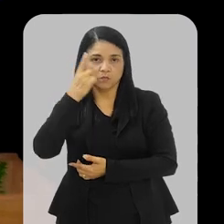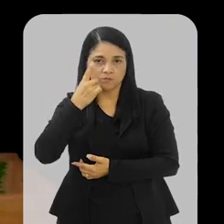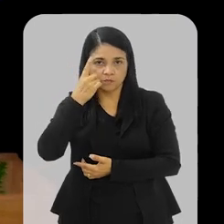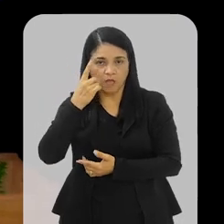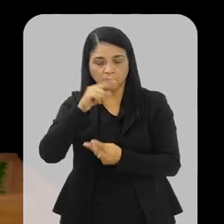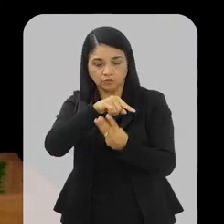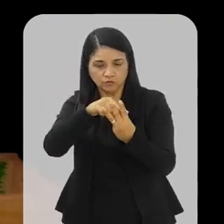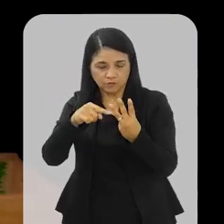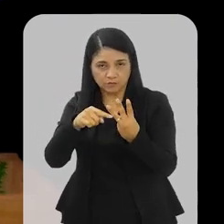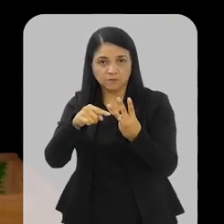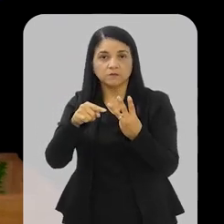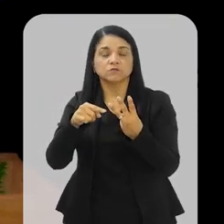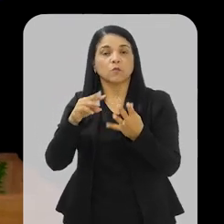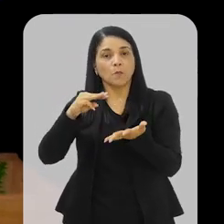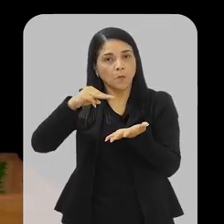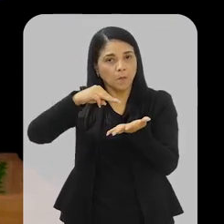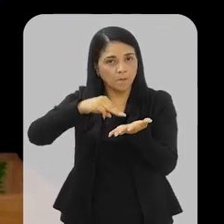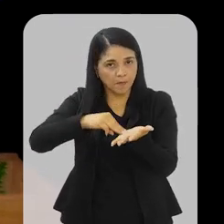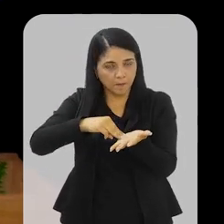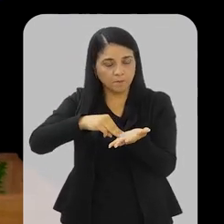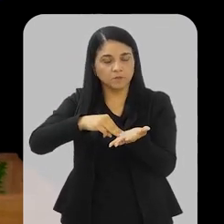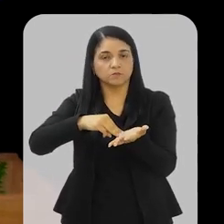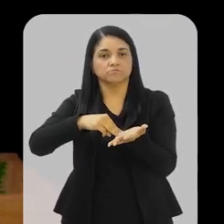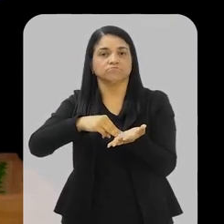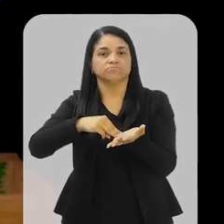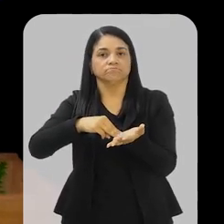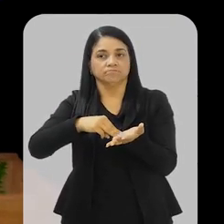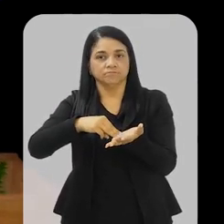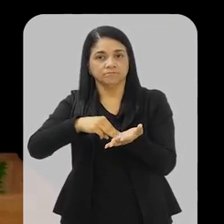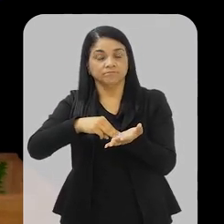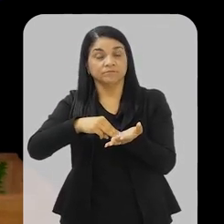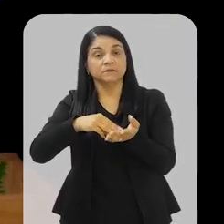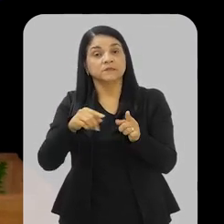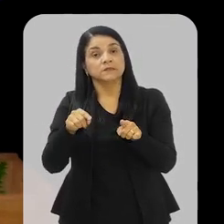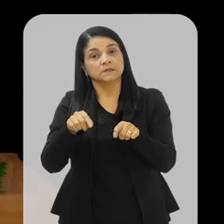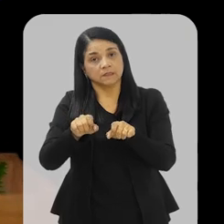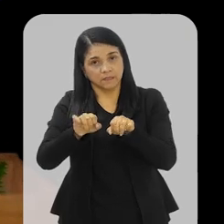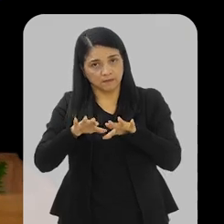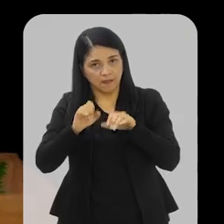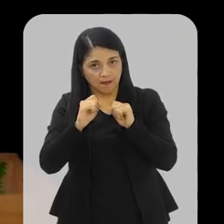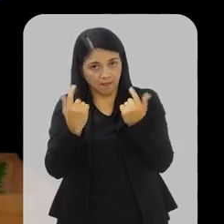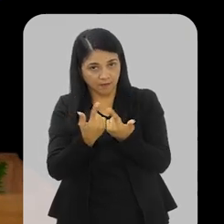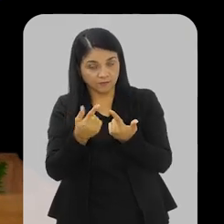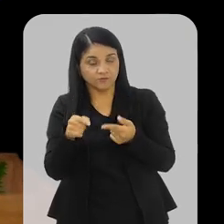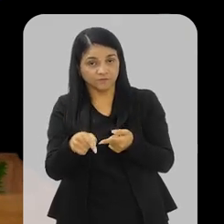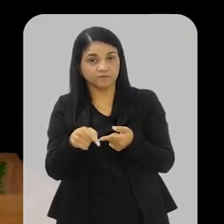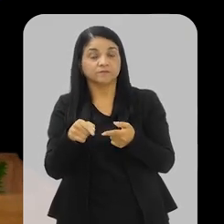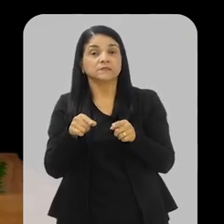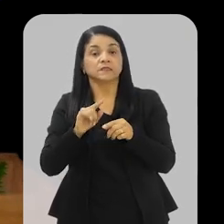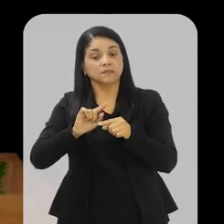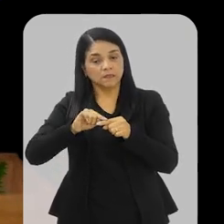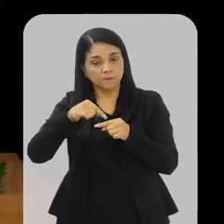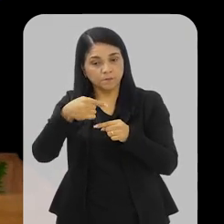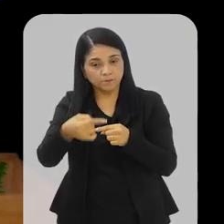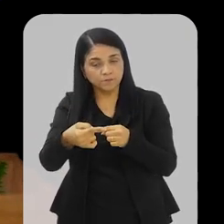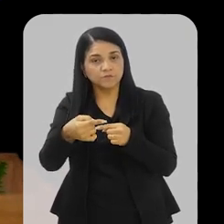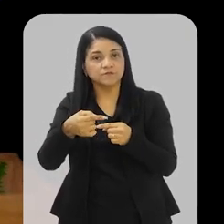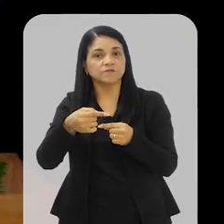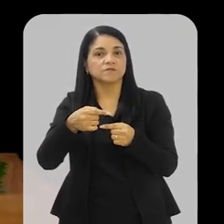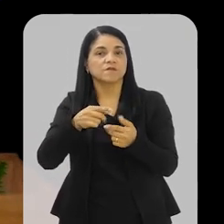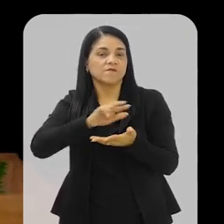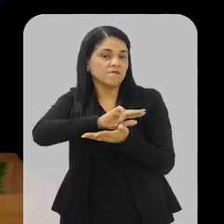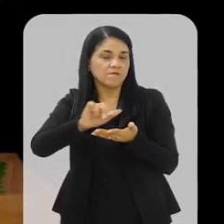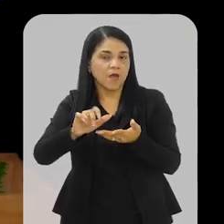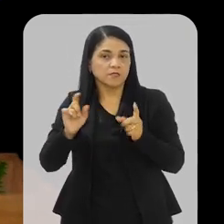pobel como membro efetivo como parlamentares aqui da casa e nós vamos ter agora os próximos passos a